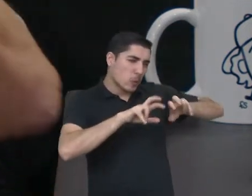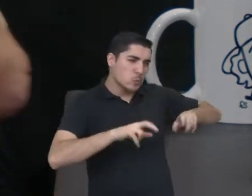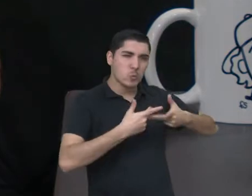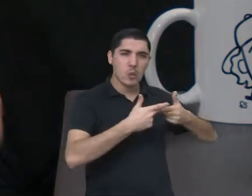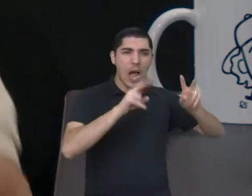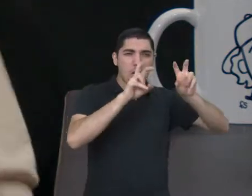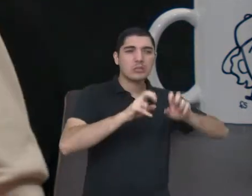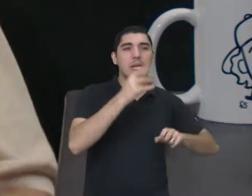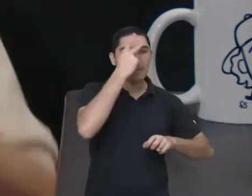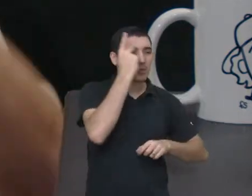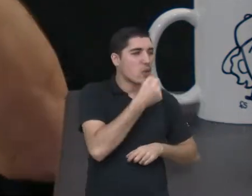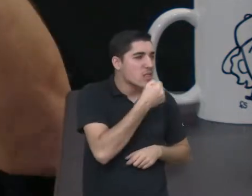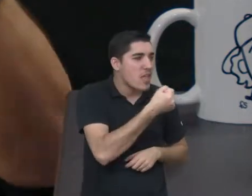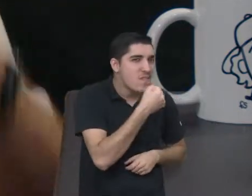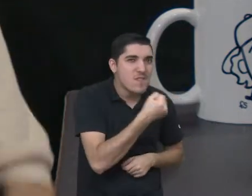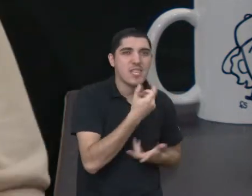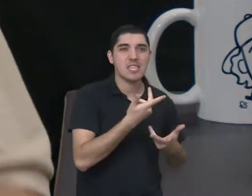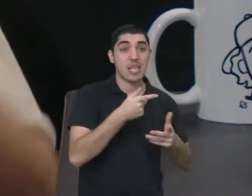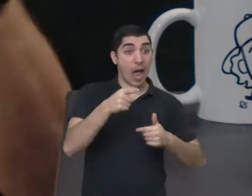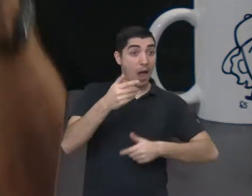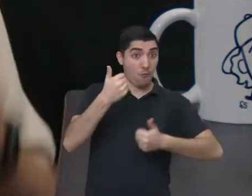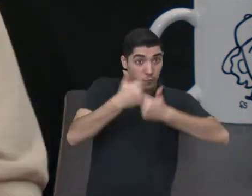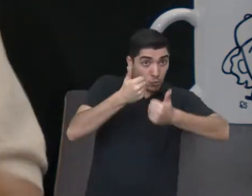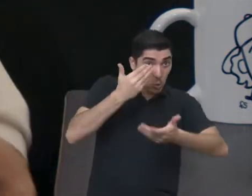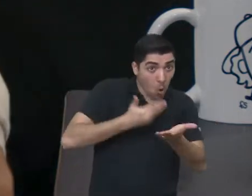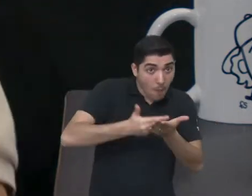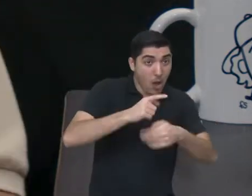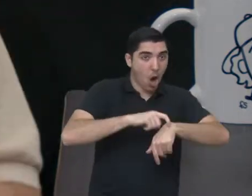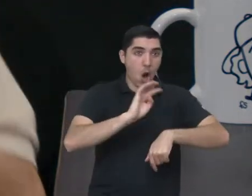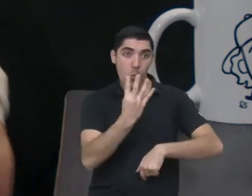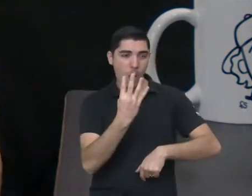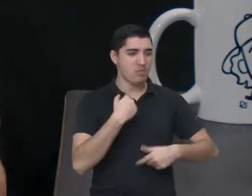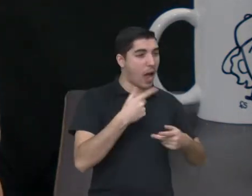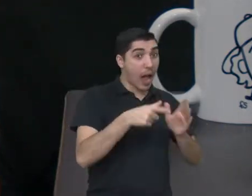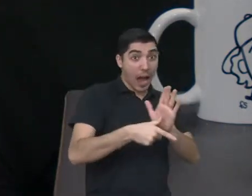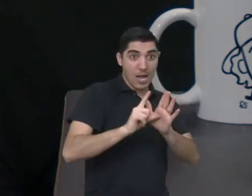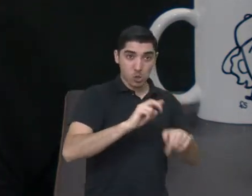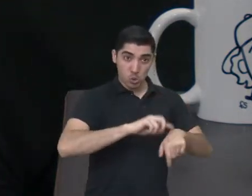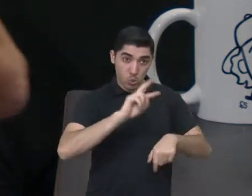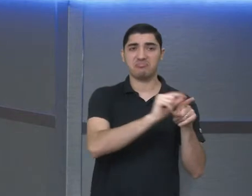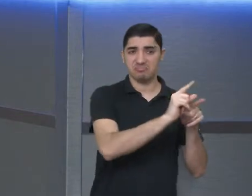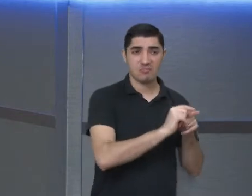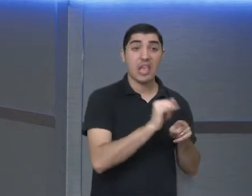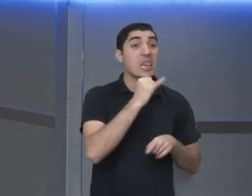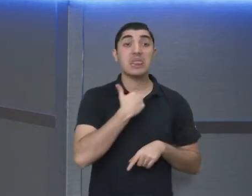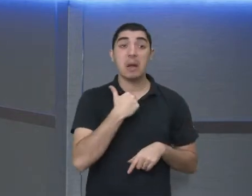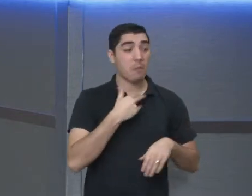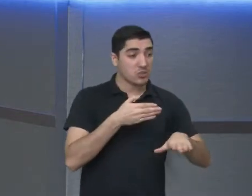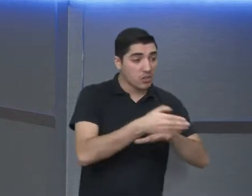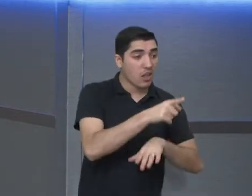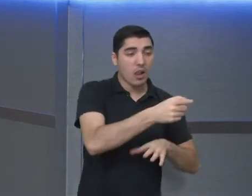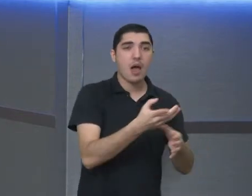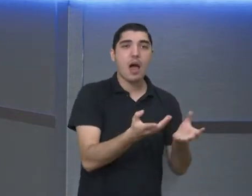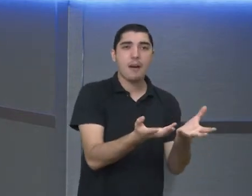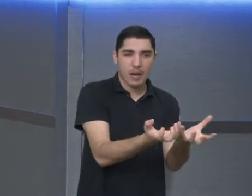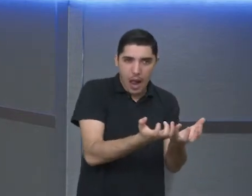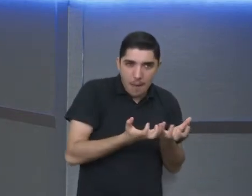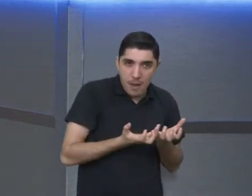passando num canal lá, o cara coloca uma câmera de fotografar,